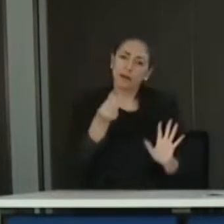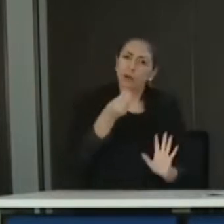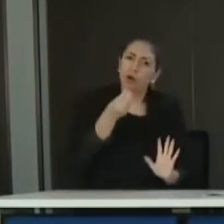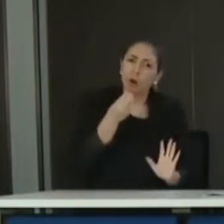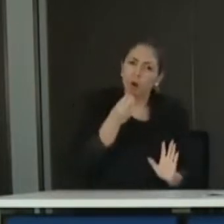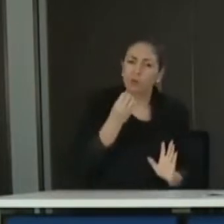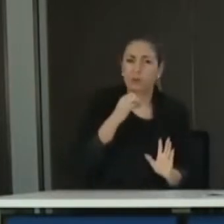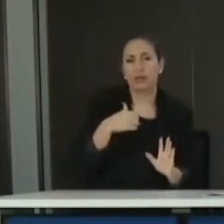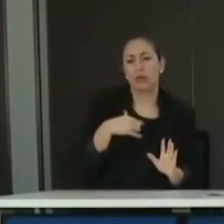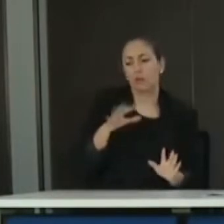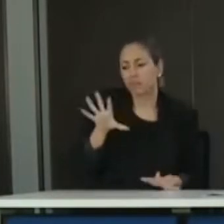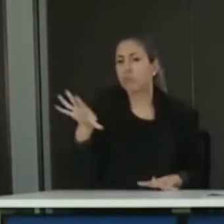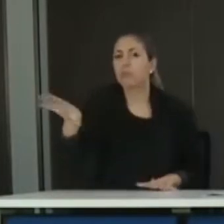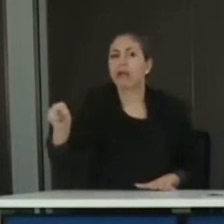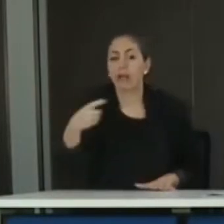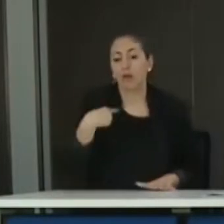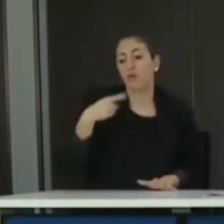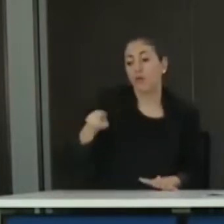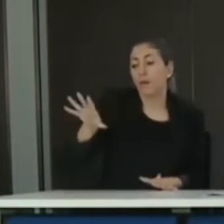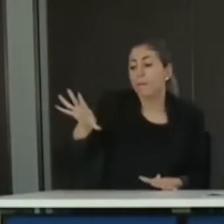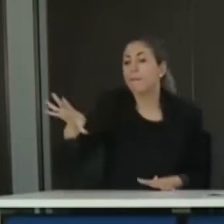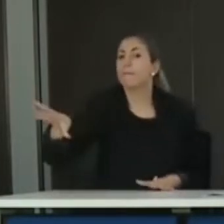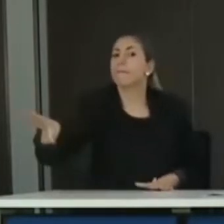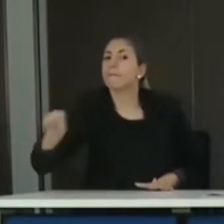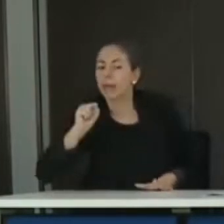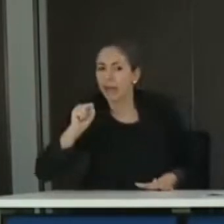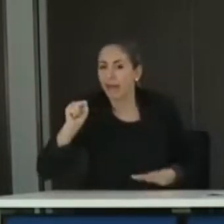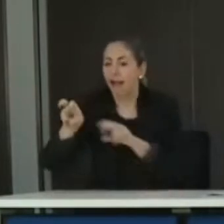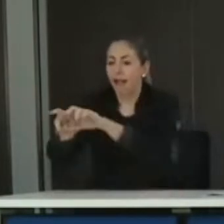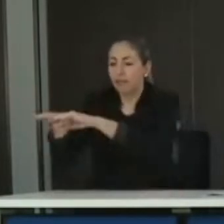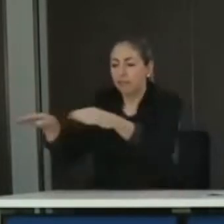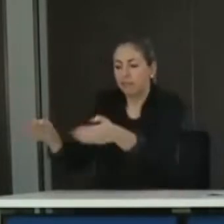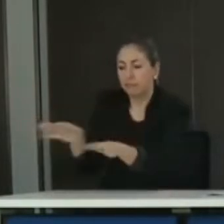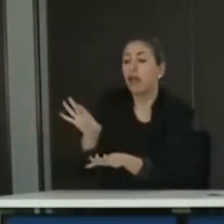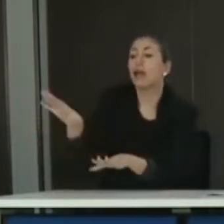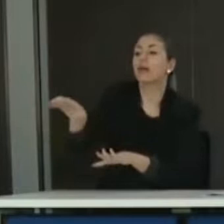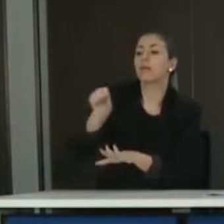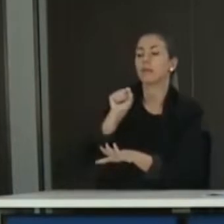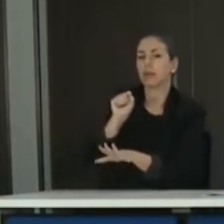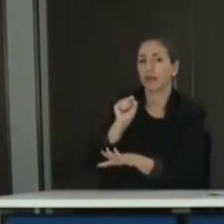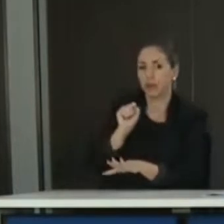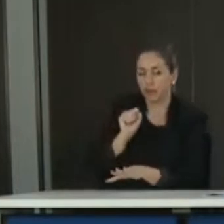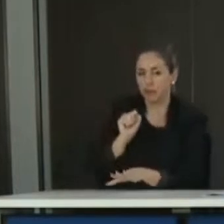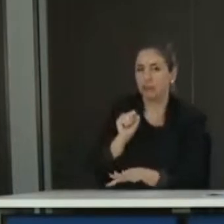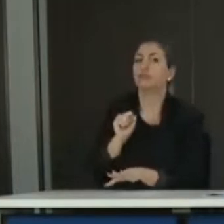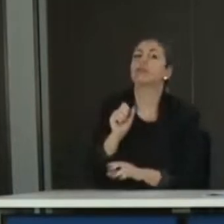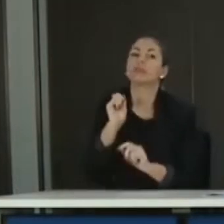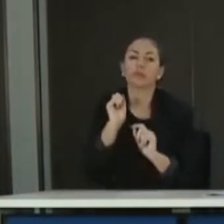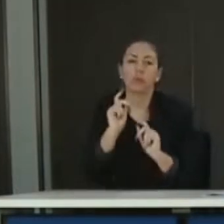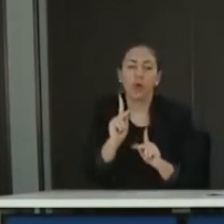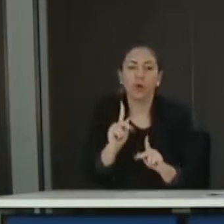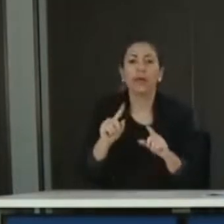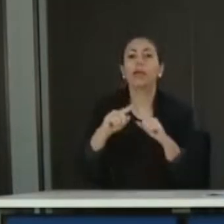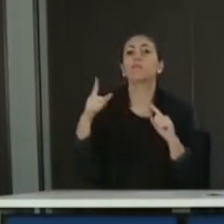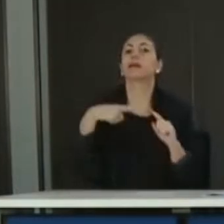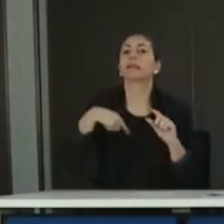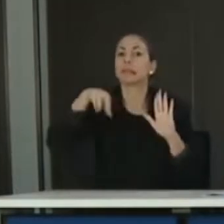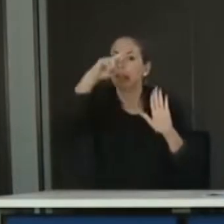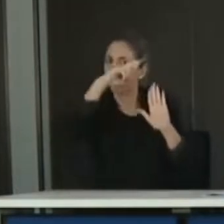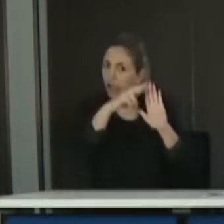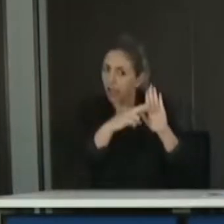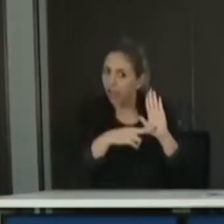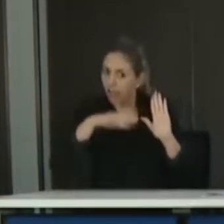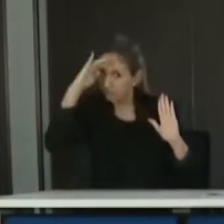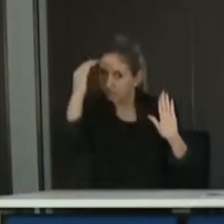balcão com a sua bebida no balcão seja lá o que for que você vá consumir ela será regulamentada pelo centro de operações em